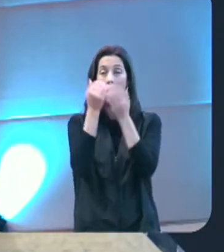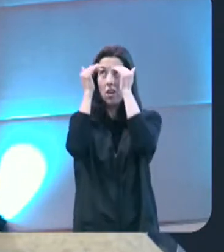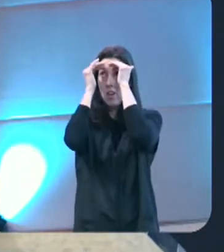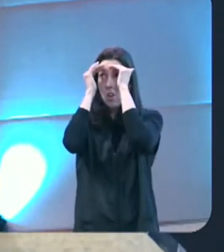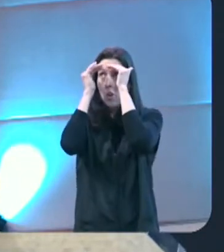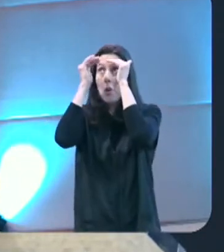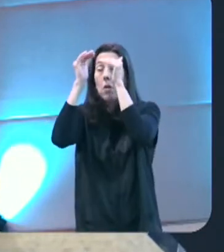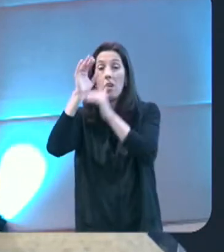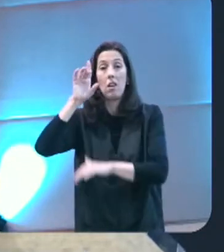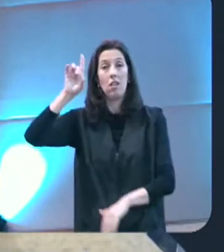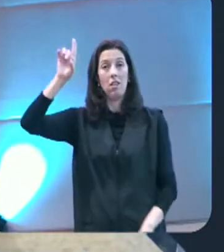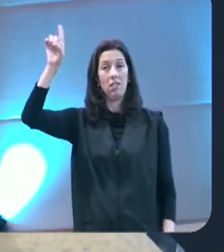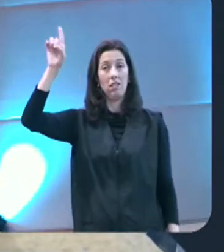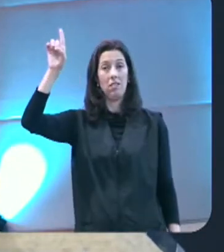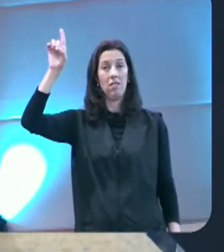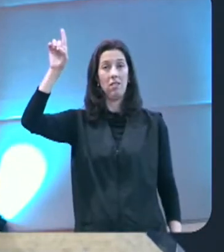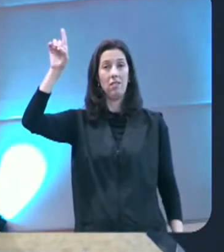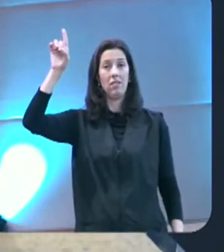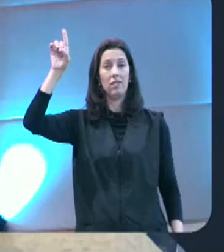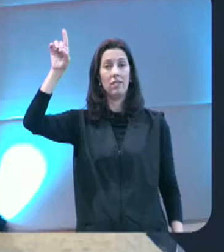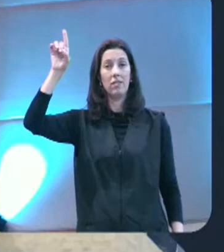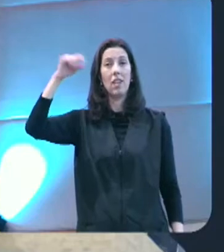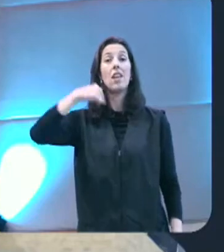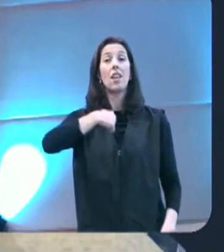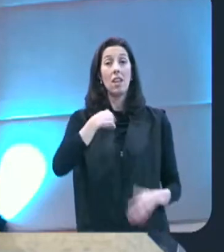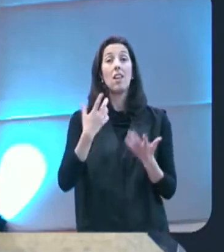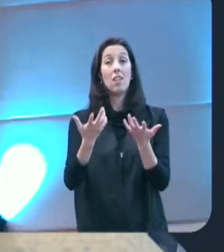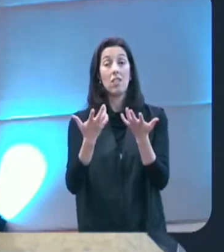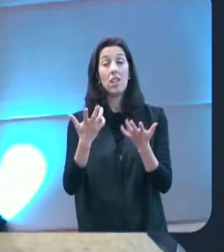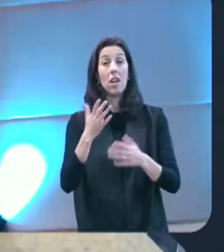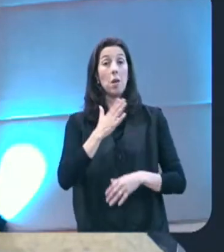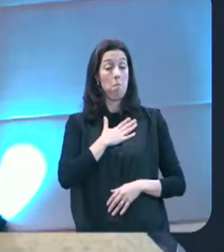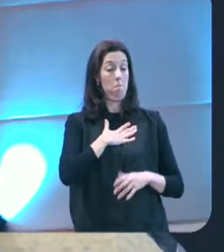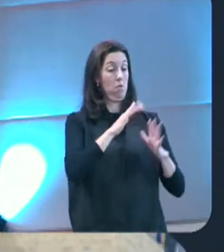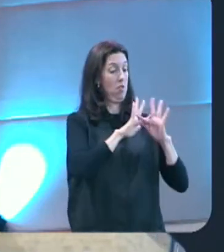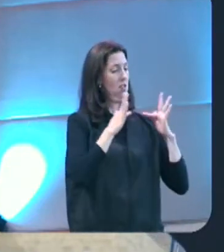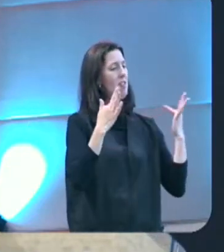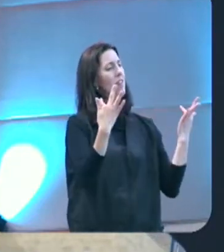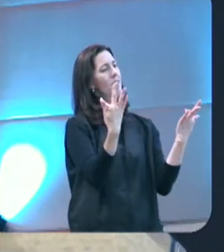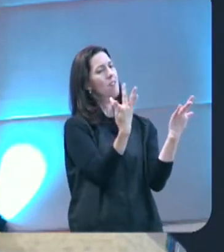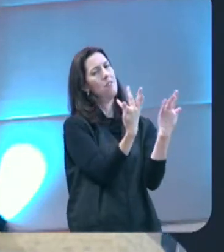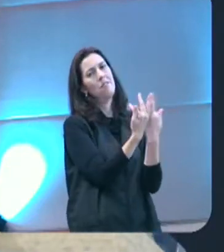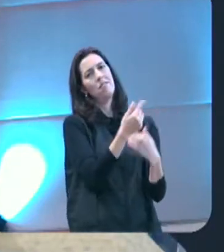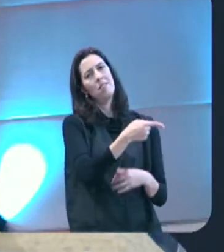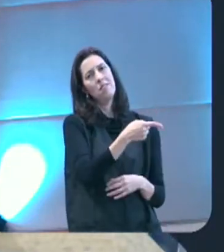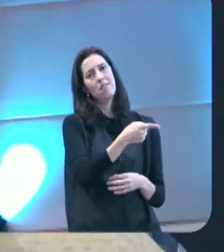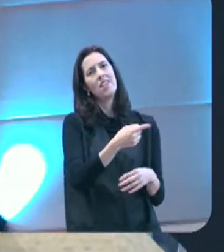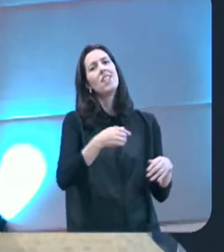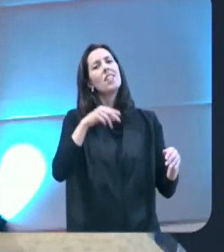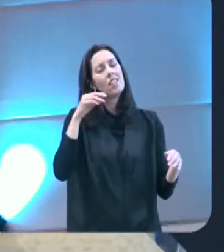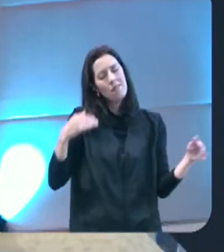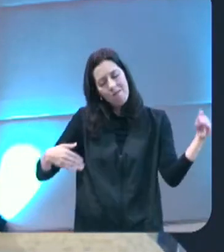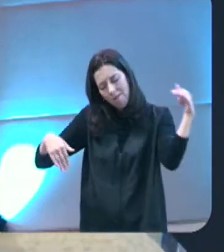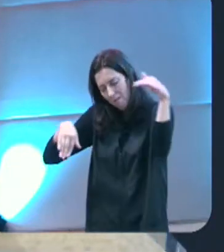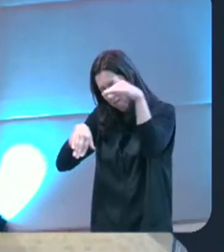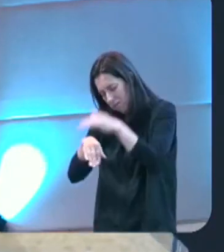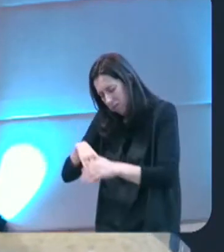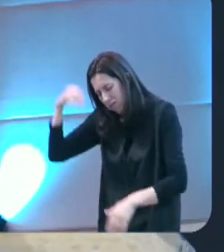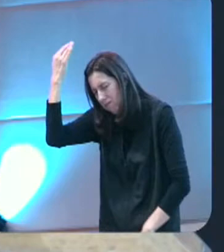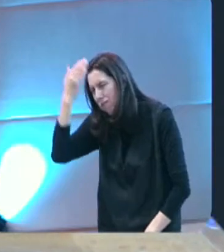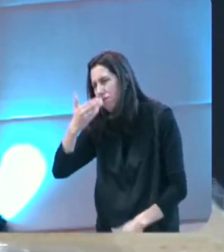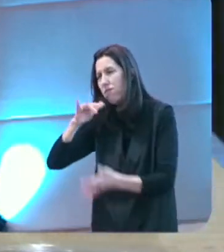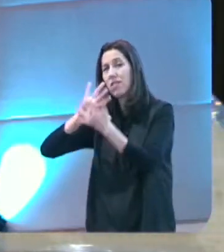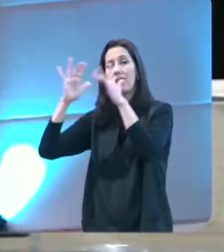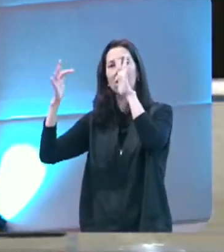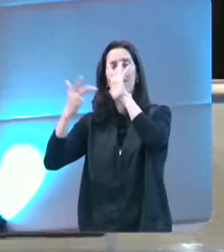meu Senhor. Eu quero isso. Eu quero que a minha família esteja sujeita a Jesus, que os